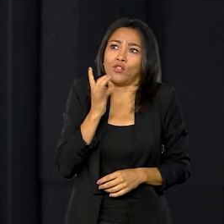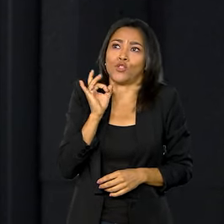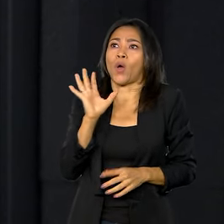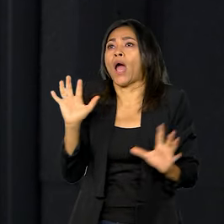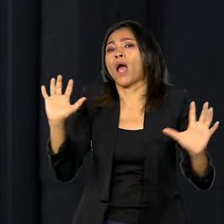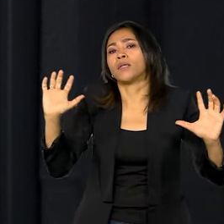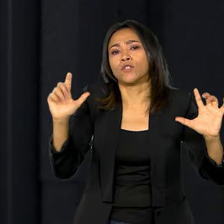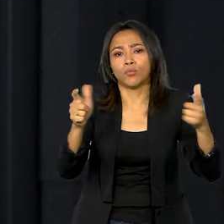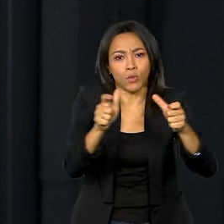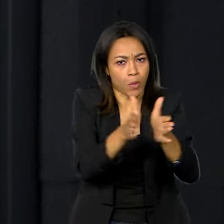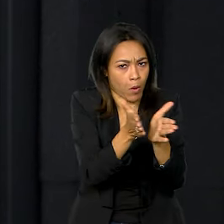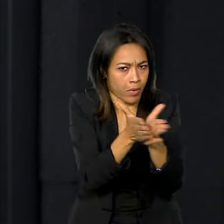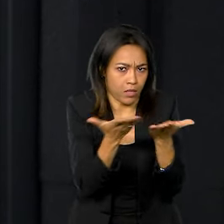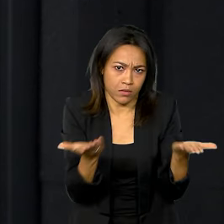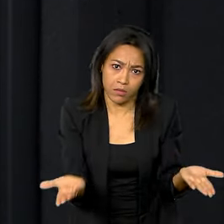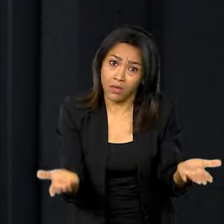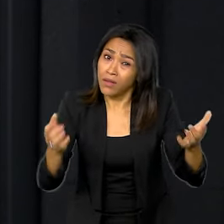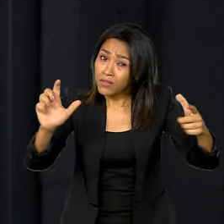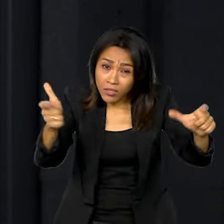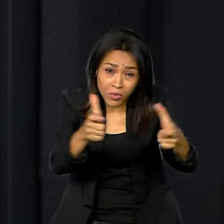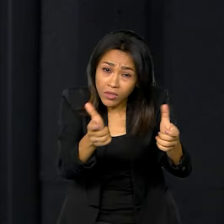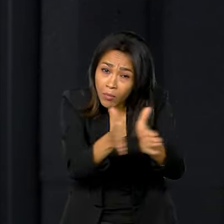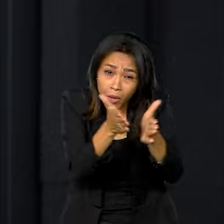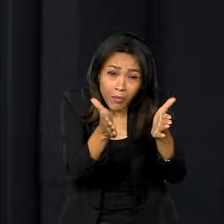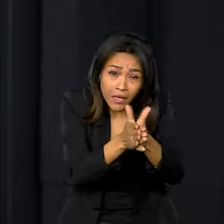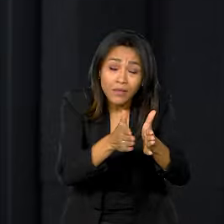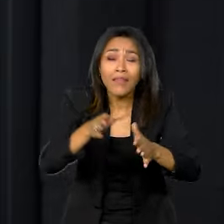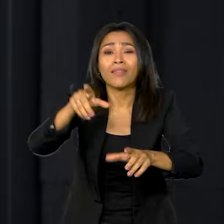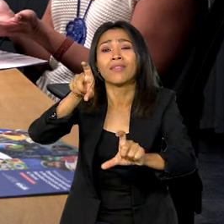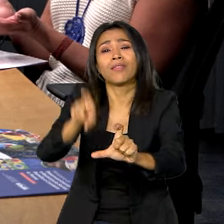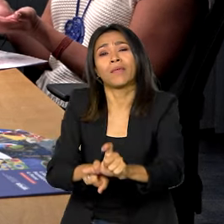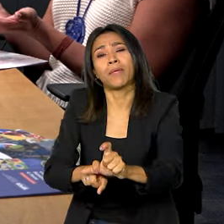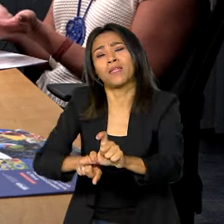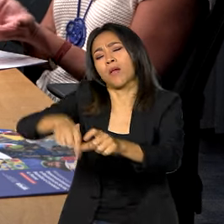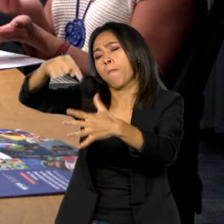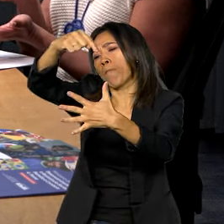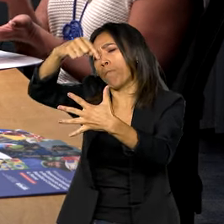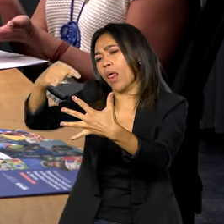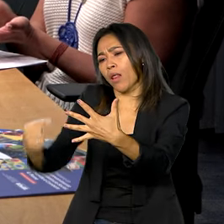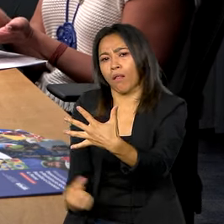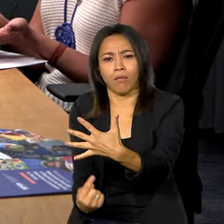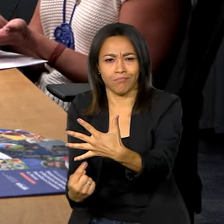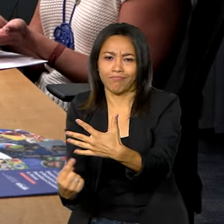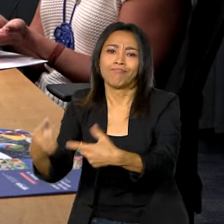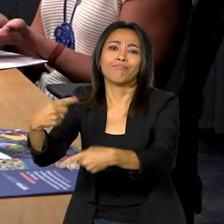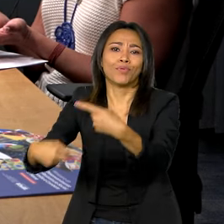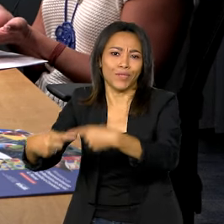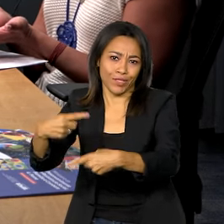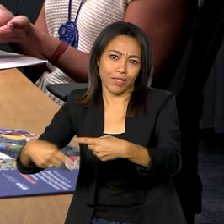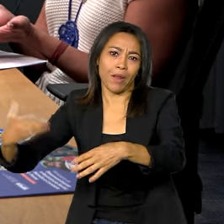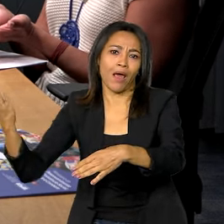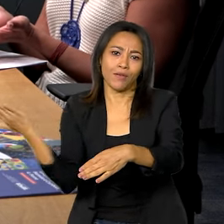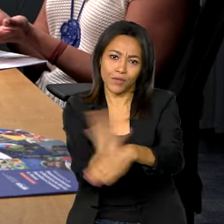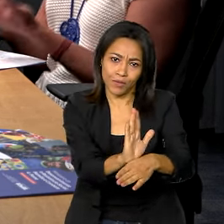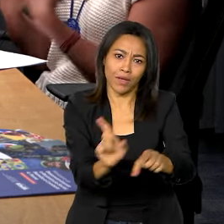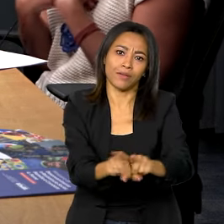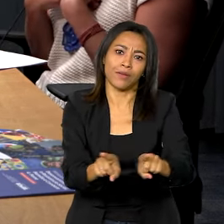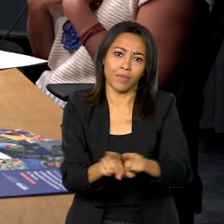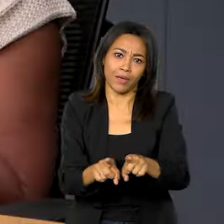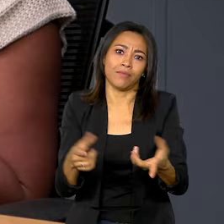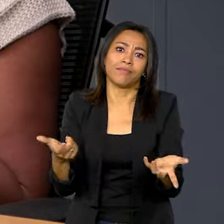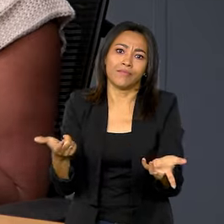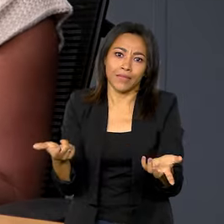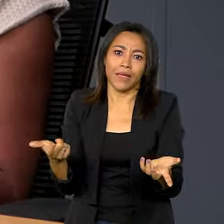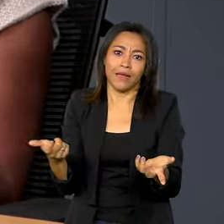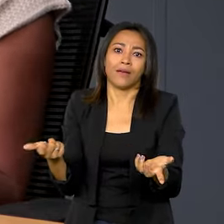falando só de diminuir a pobreza porque a diminuição da pobreza Depende de várias outras políticas chegando juntos ao